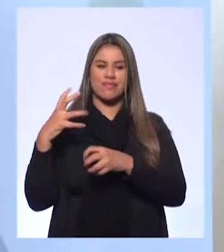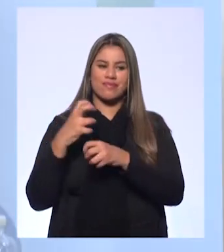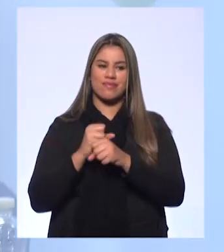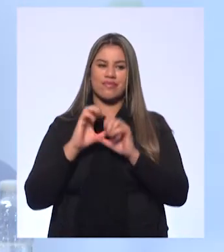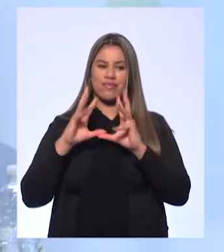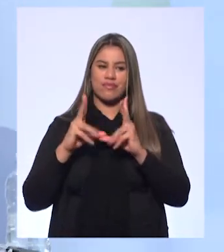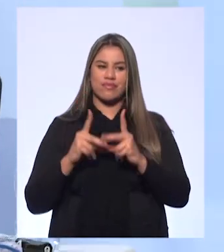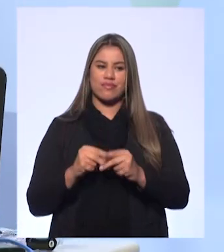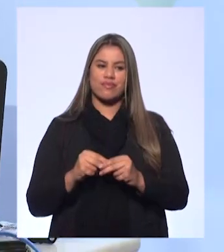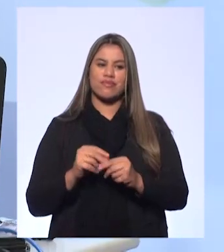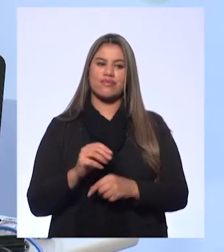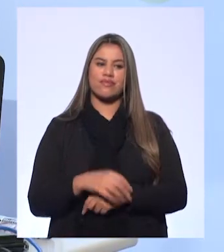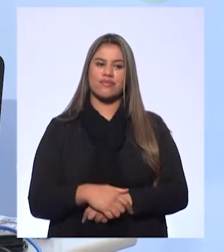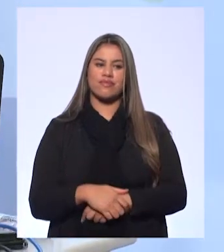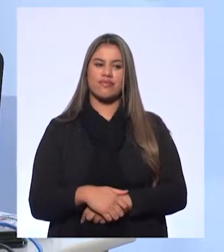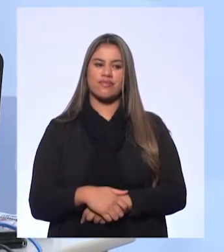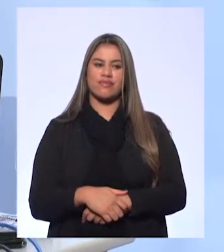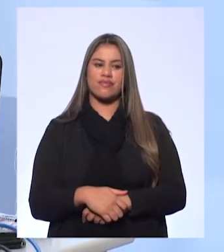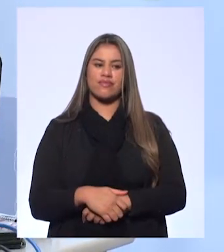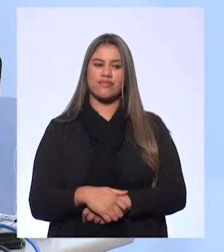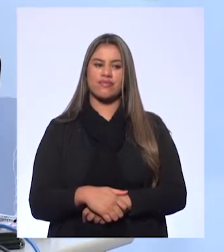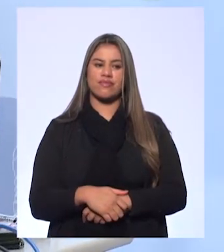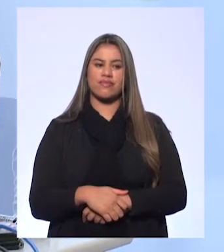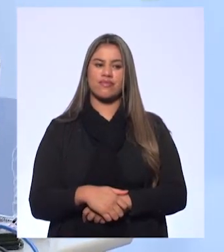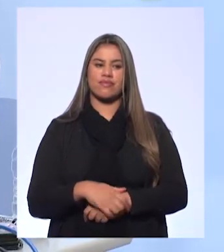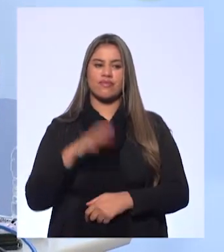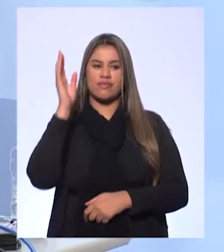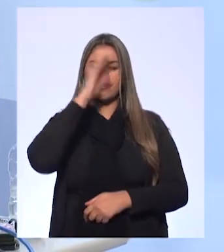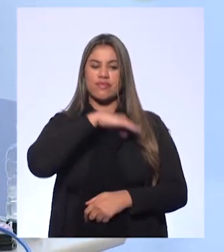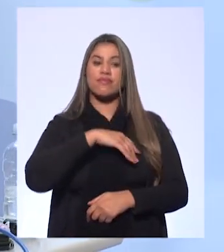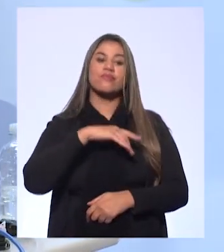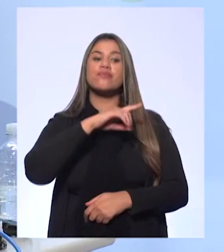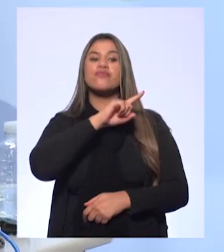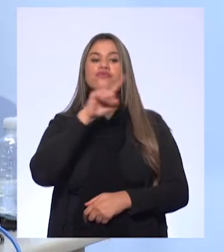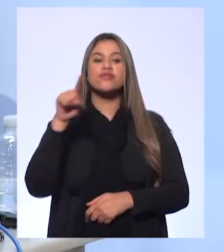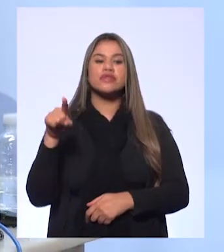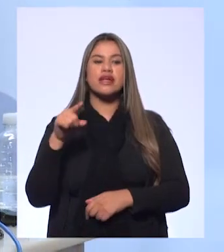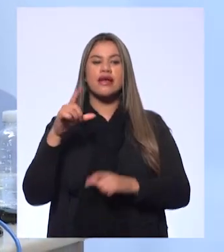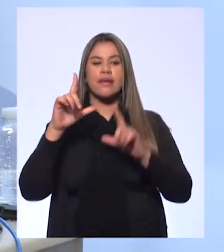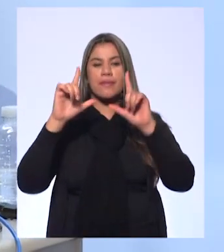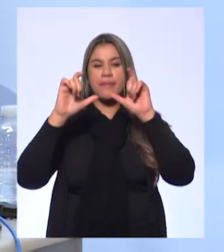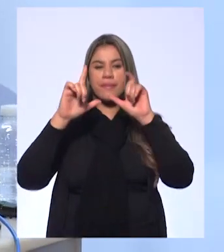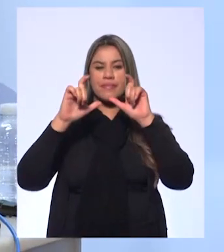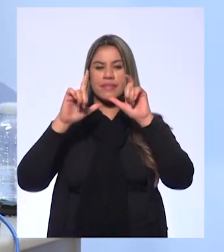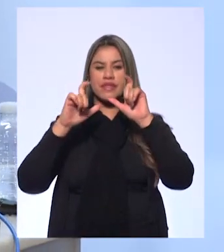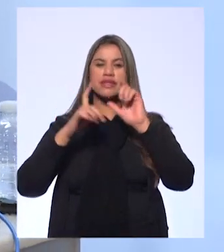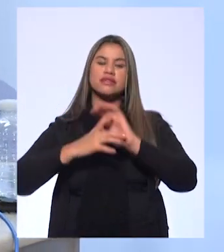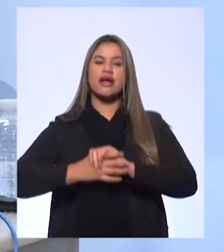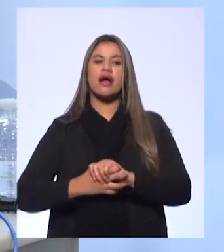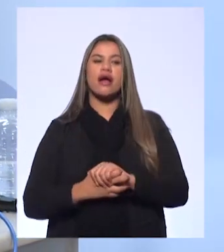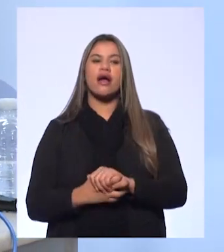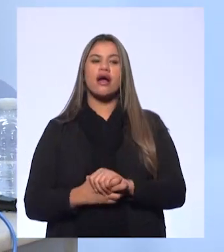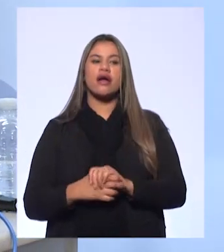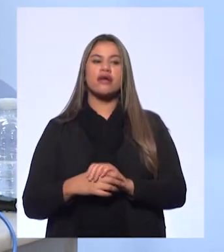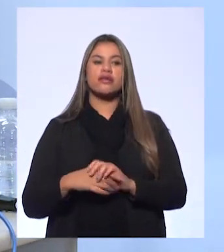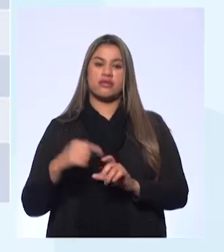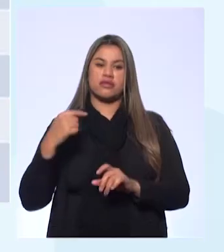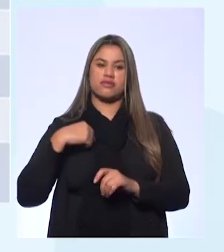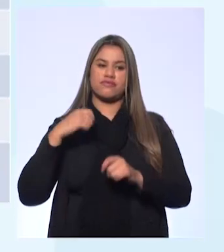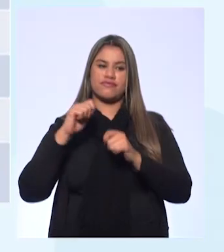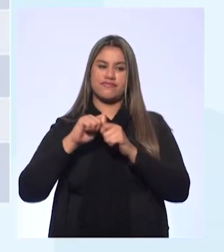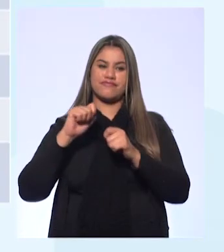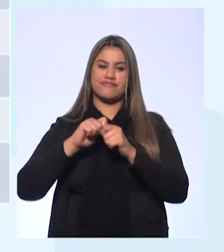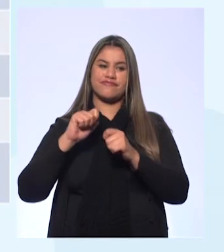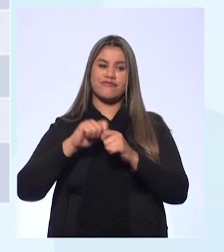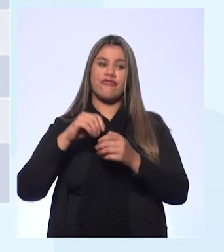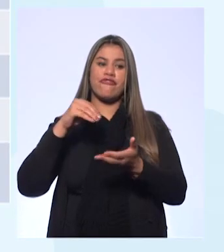darem uma olhada, tá ok? Para vocês printarem, quem quiser printar, né? Eu não fiz 2, mas eles vão tentar fazer, perfeito? Dá uma olhadinha